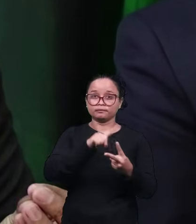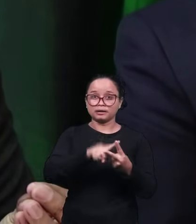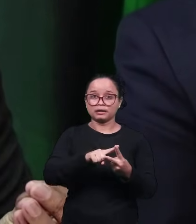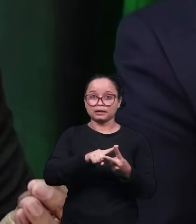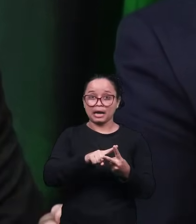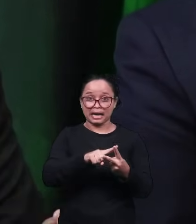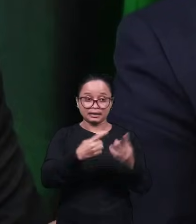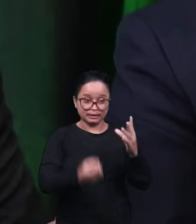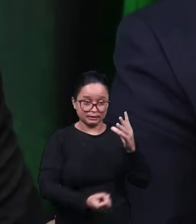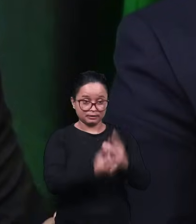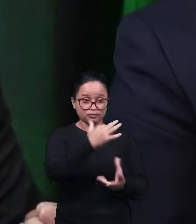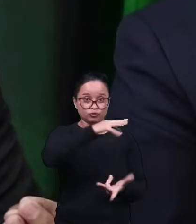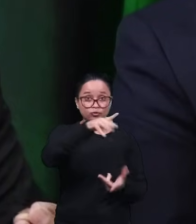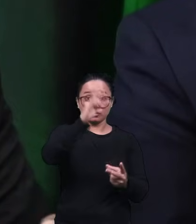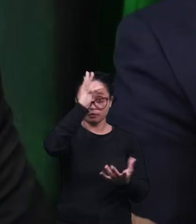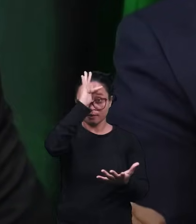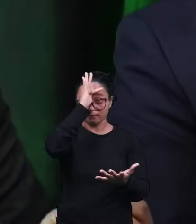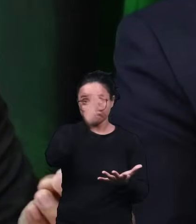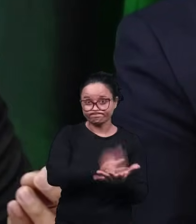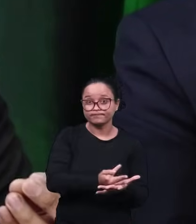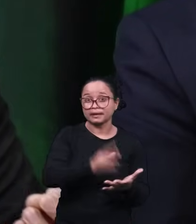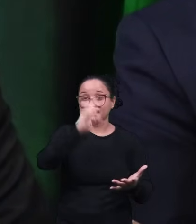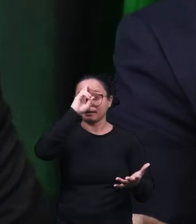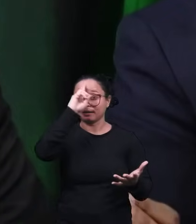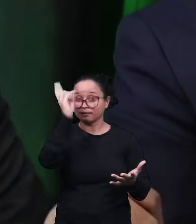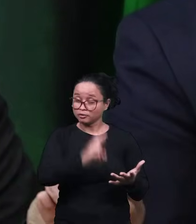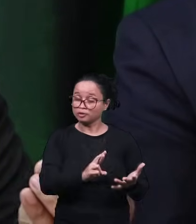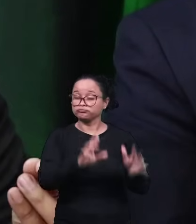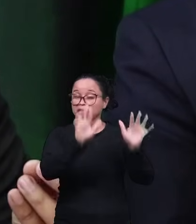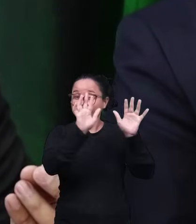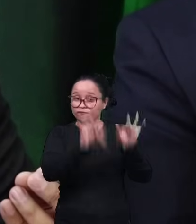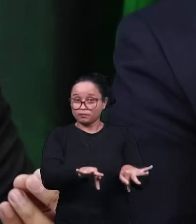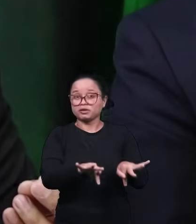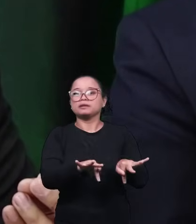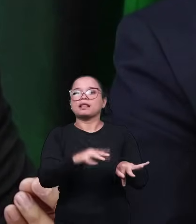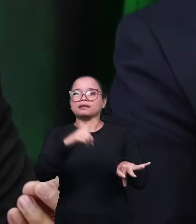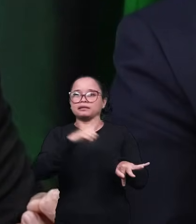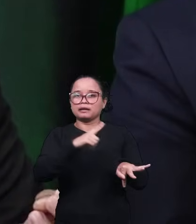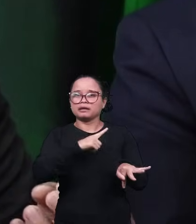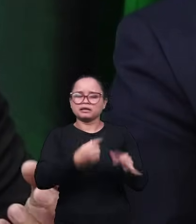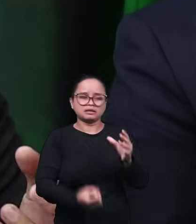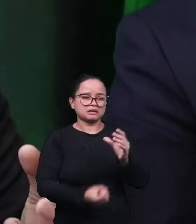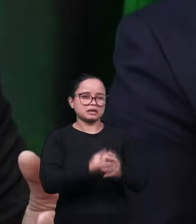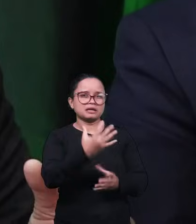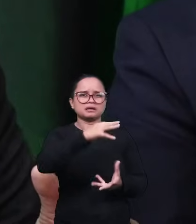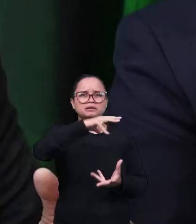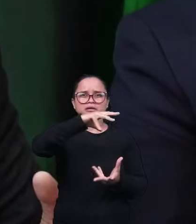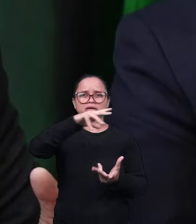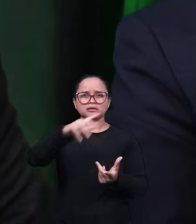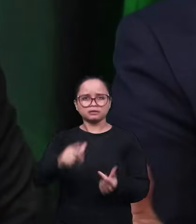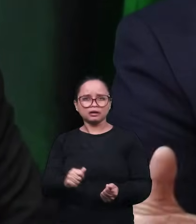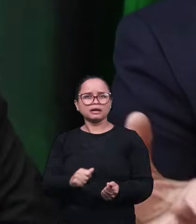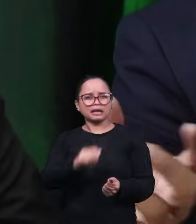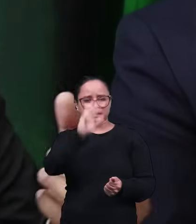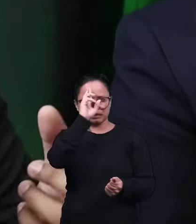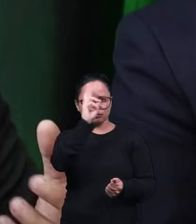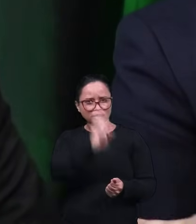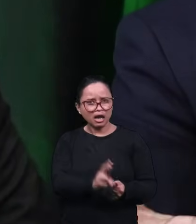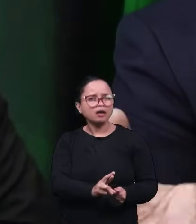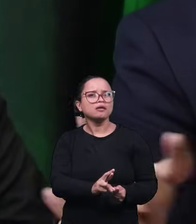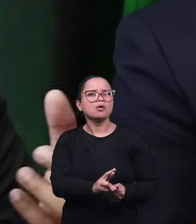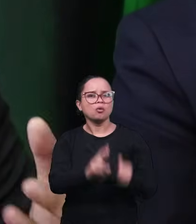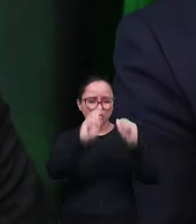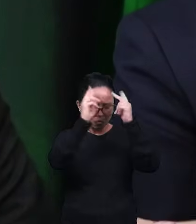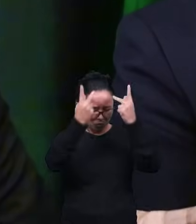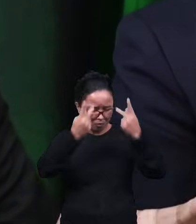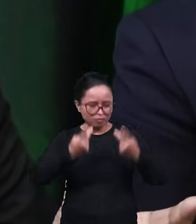universo criador, que é da razão, que é finito. O universo criador fala daquilo que é racional, daquilo que é